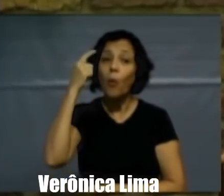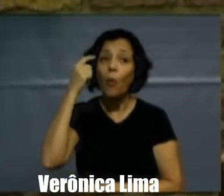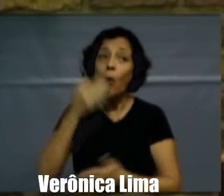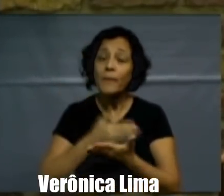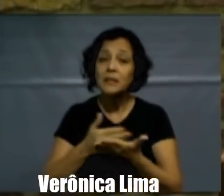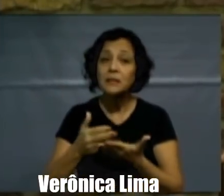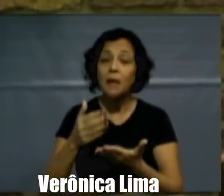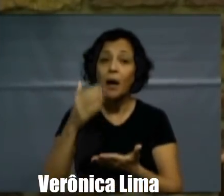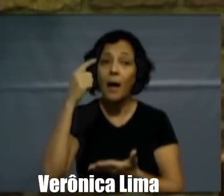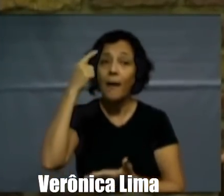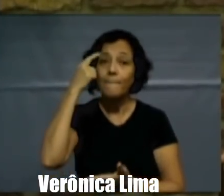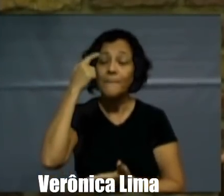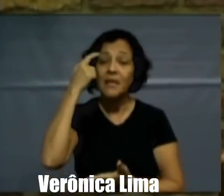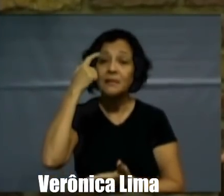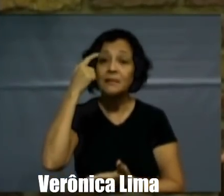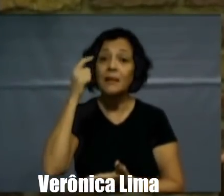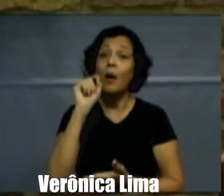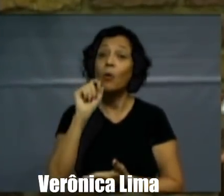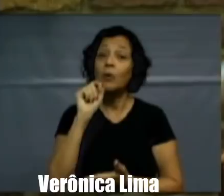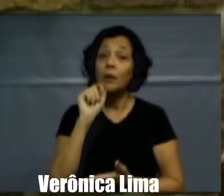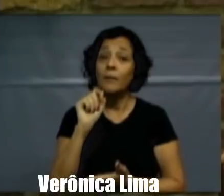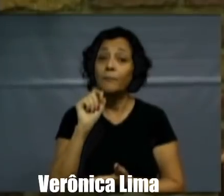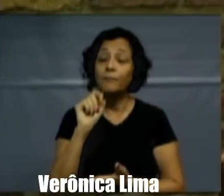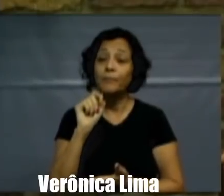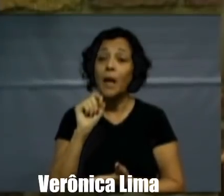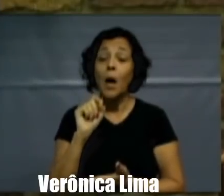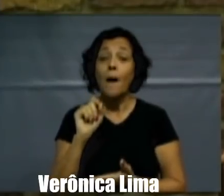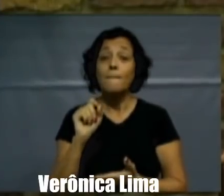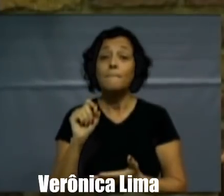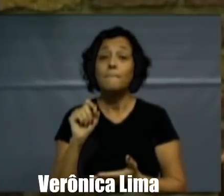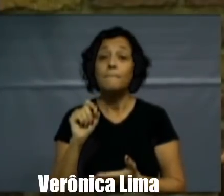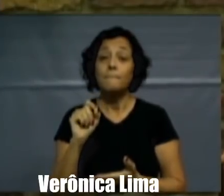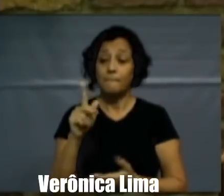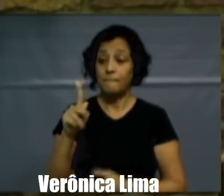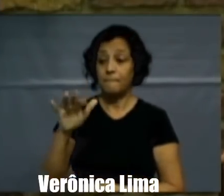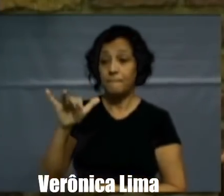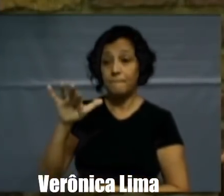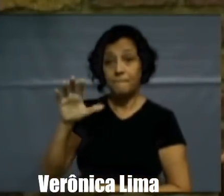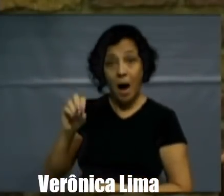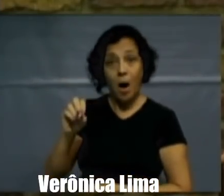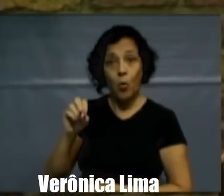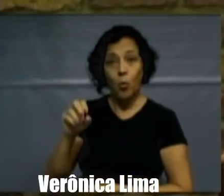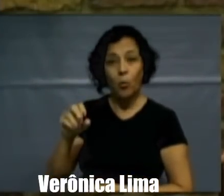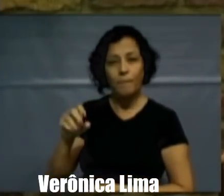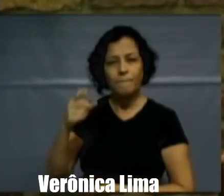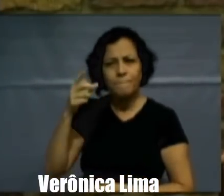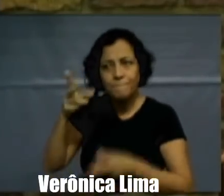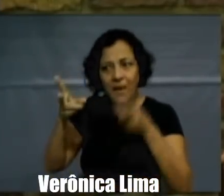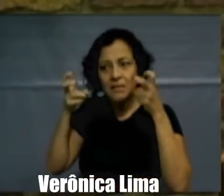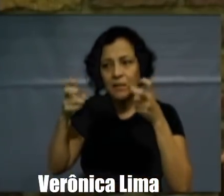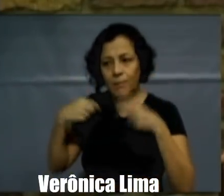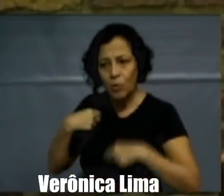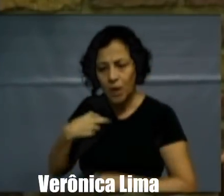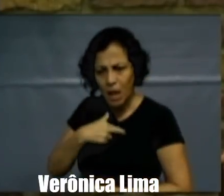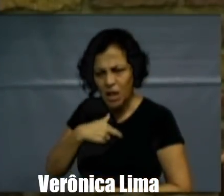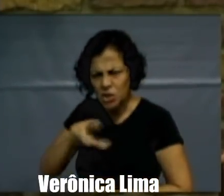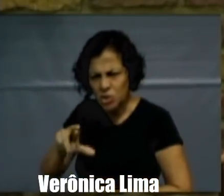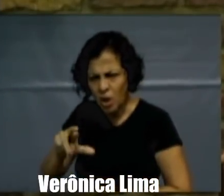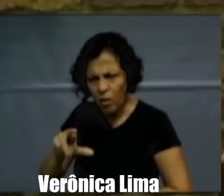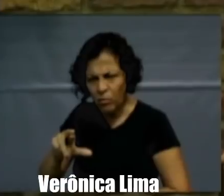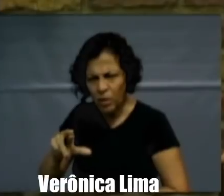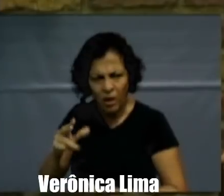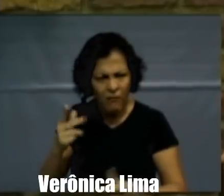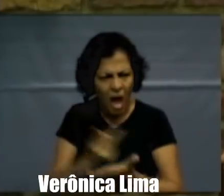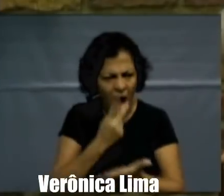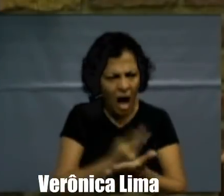nisso, refletir sobre isso, porque Paulo foi assim. Quando Paulo viu que estava enganado, ele trocou a doutrina dele. Não, agora eu vou ser cristão. E